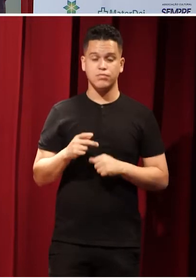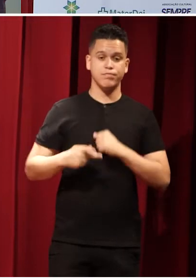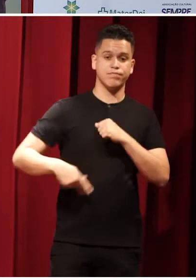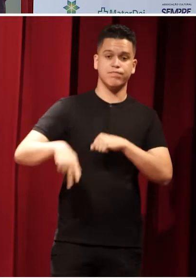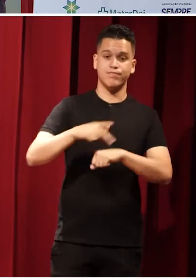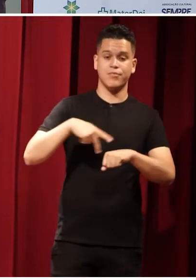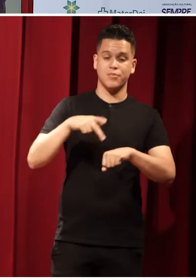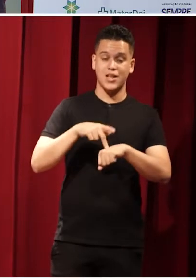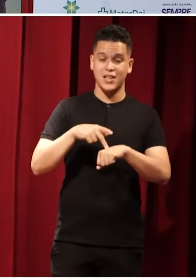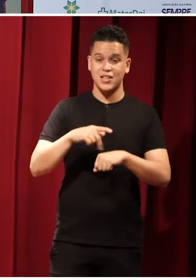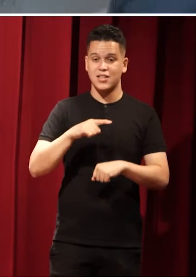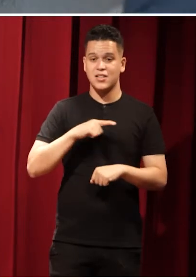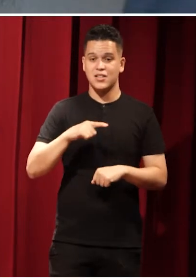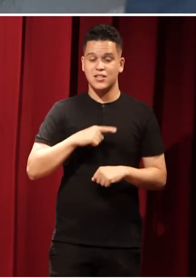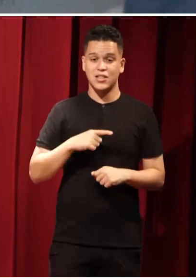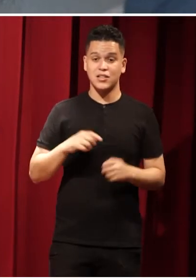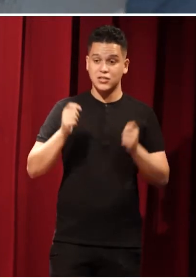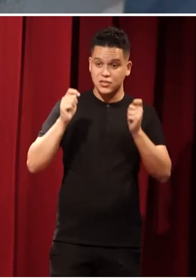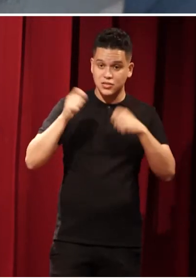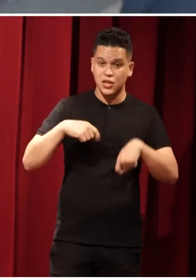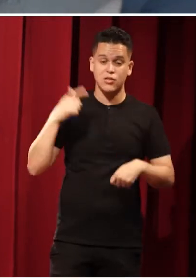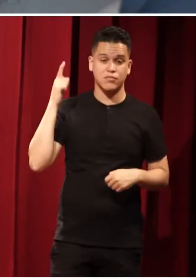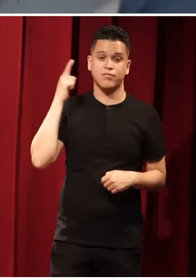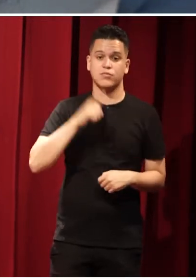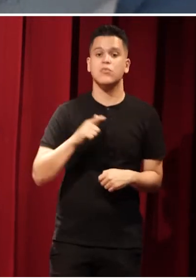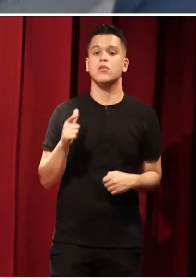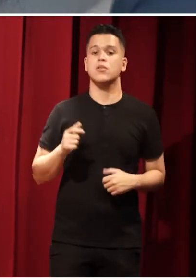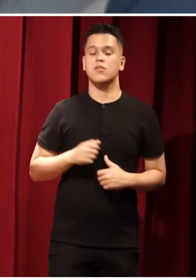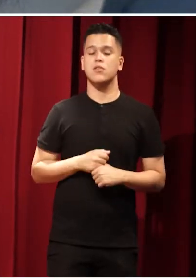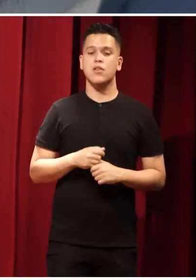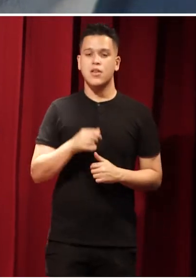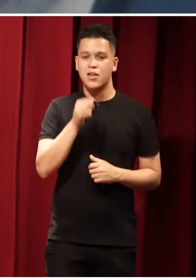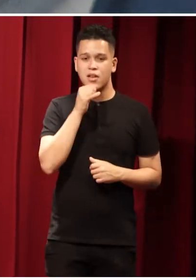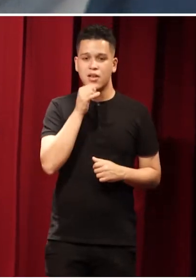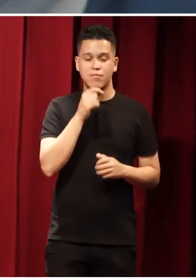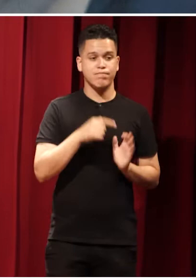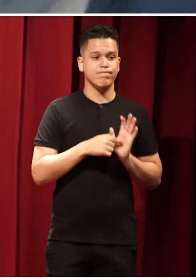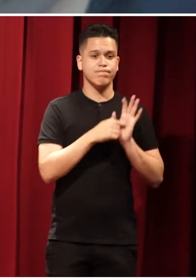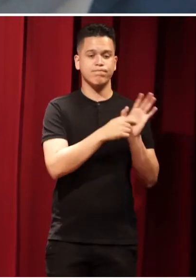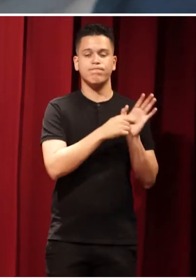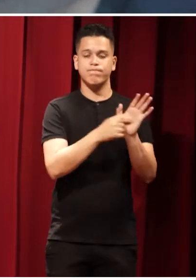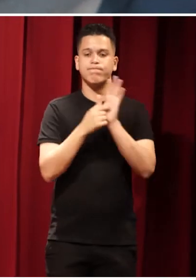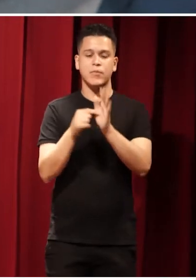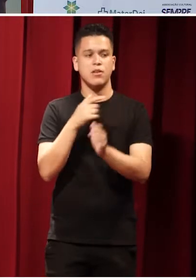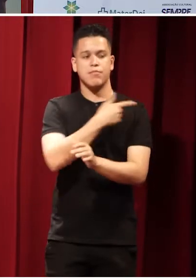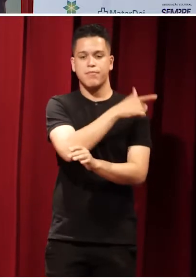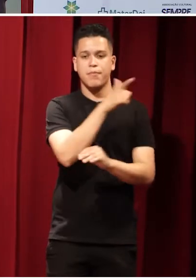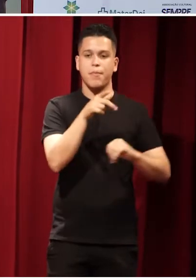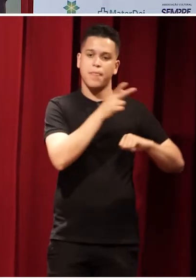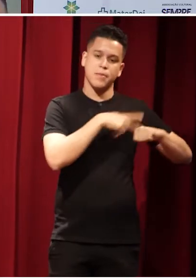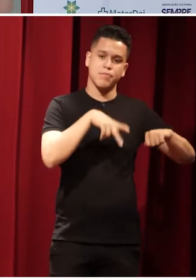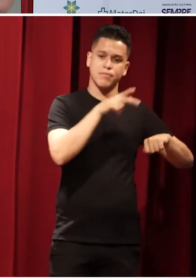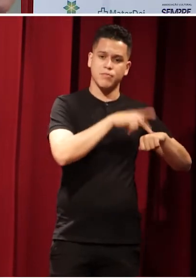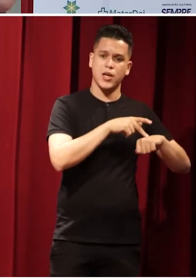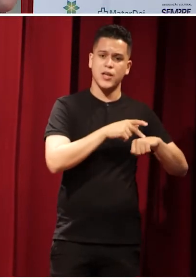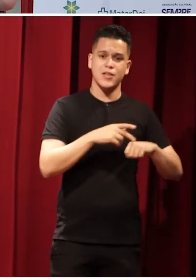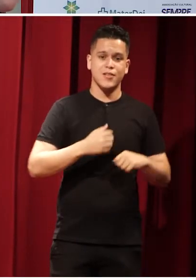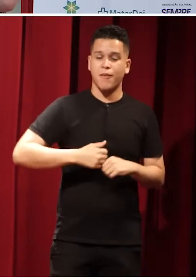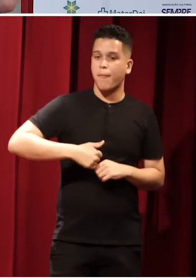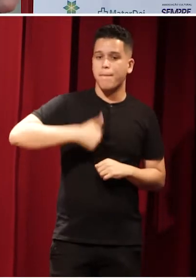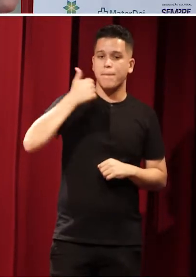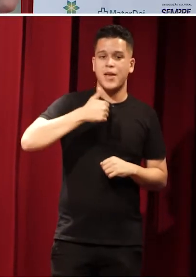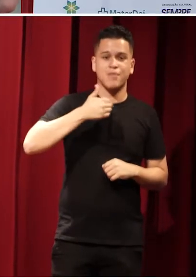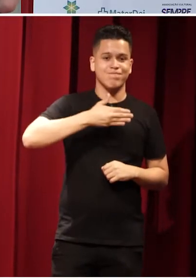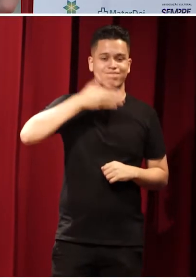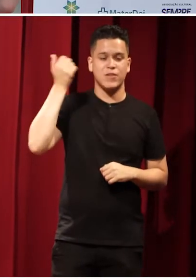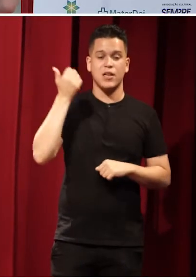que tem a possibilidade Uma mulher observa de se atentamente. apresentar às outras nações como campeão na